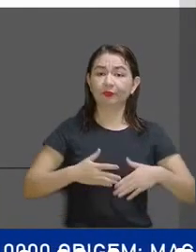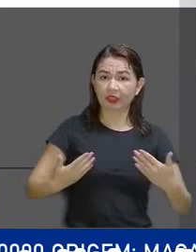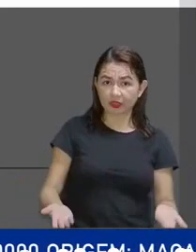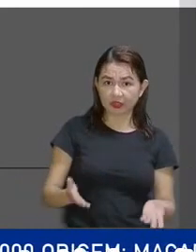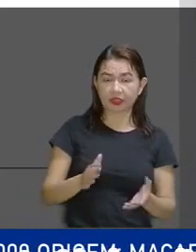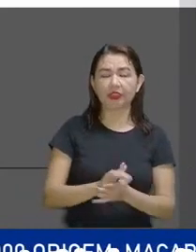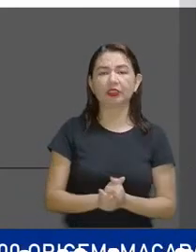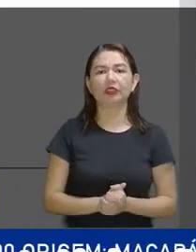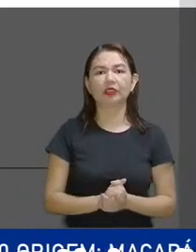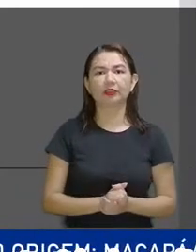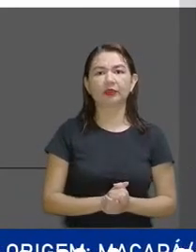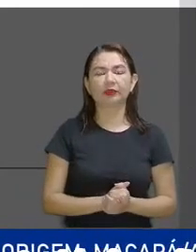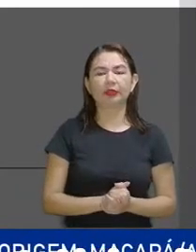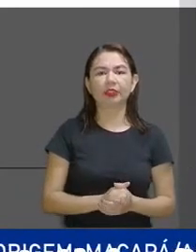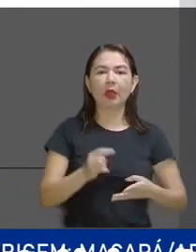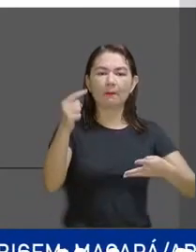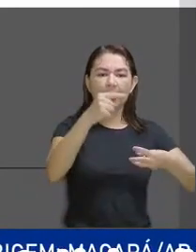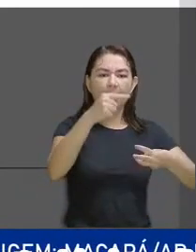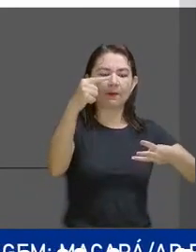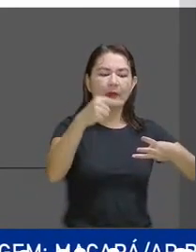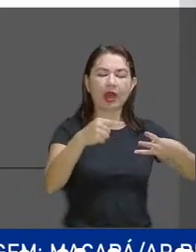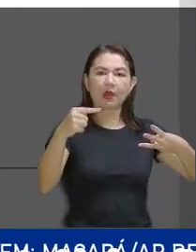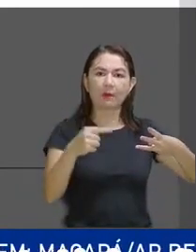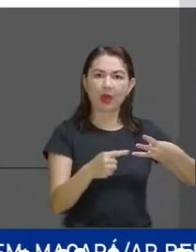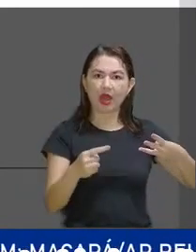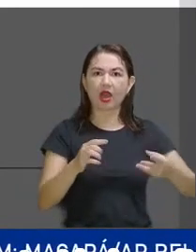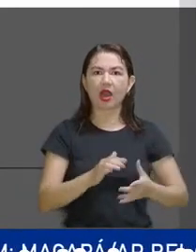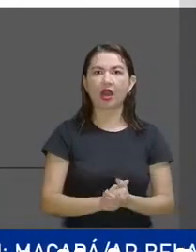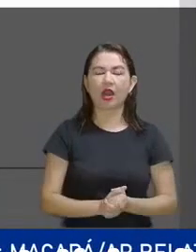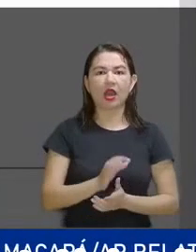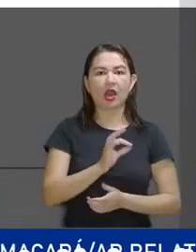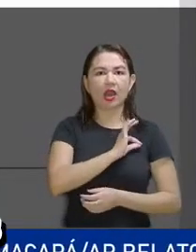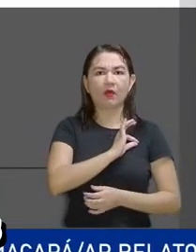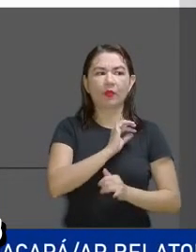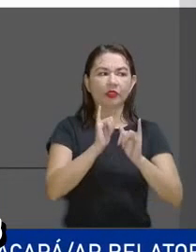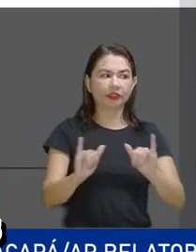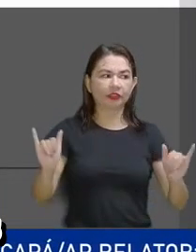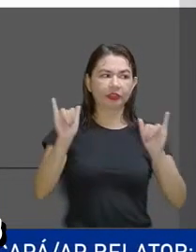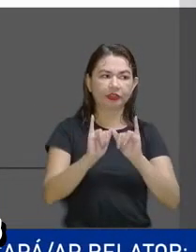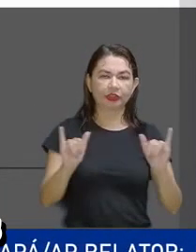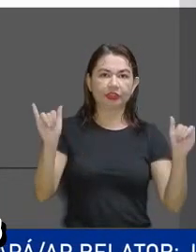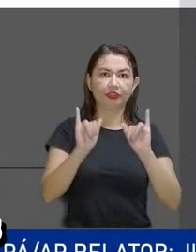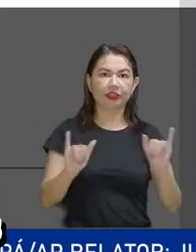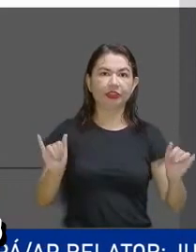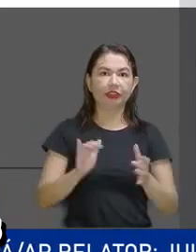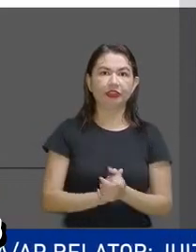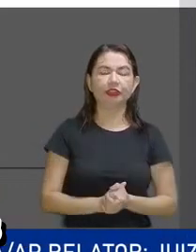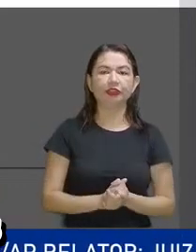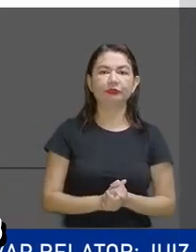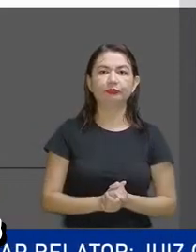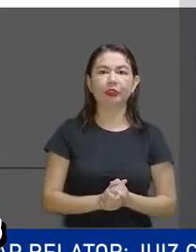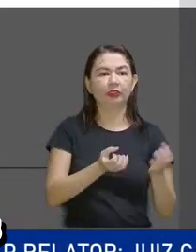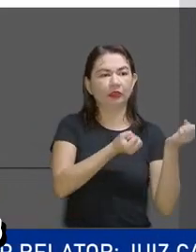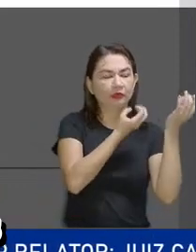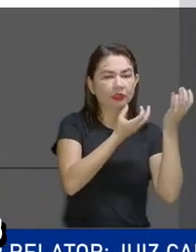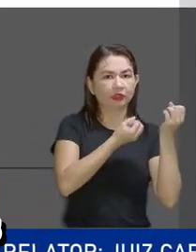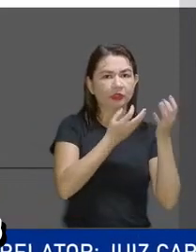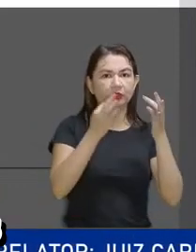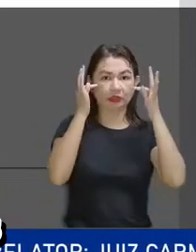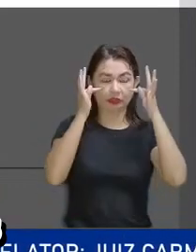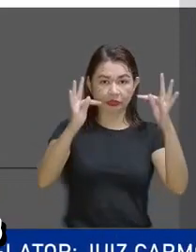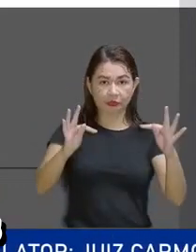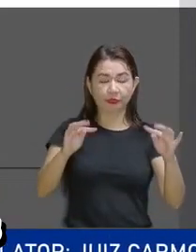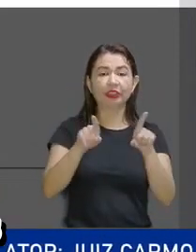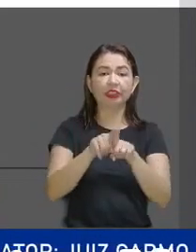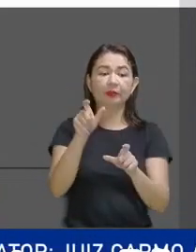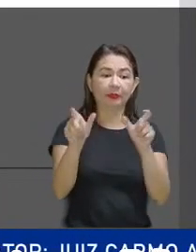Assim, considerando a sequência de eventos identificadas pela autoridade policial no momento da abordagem, pelas declarações das testemunhas e dos